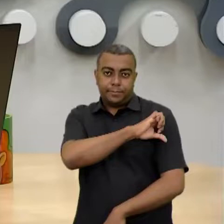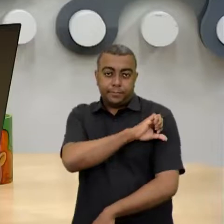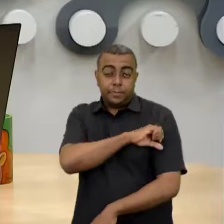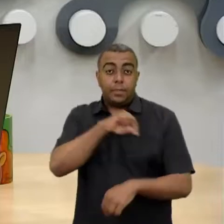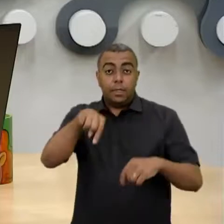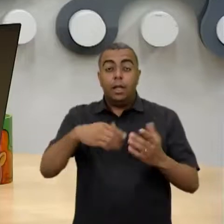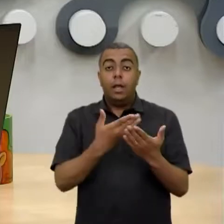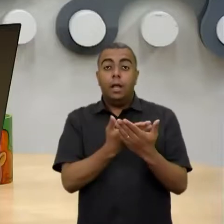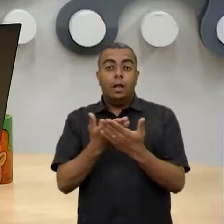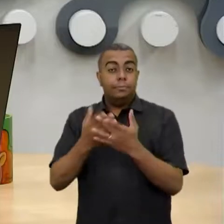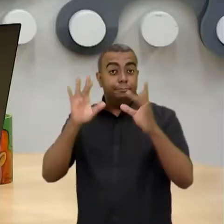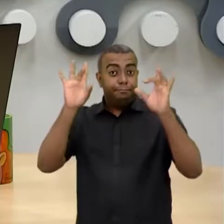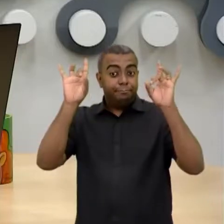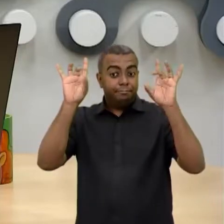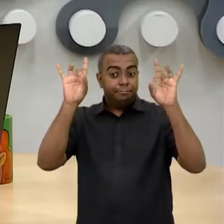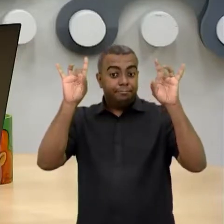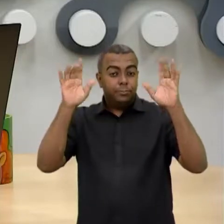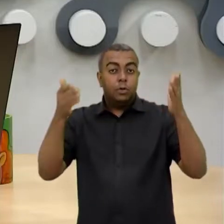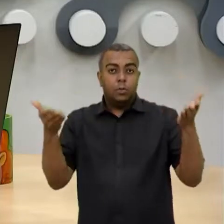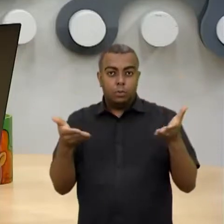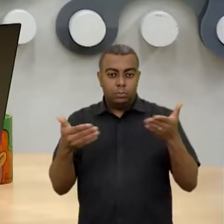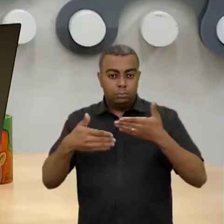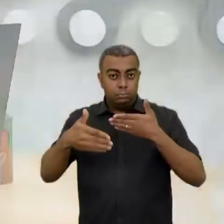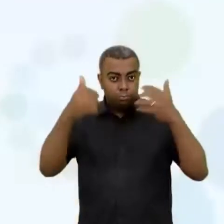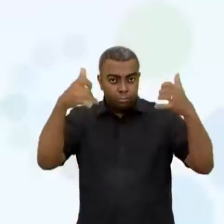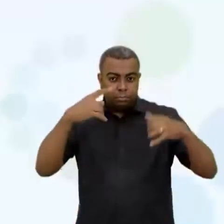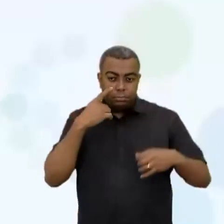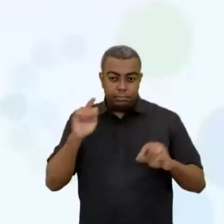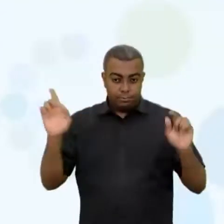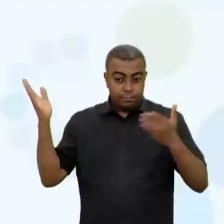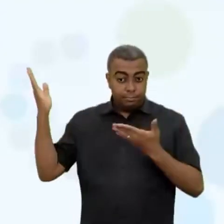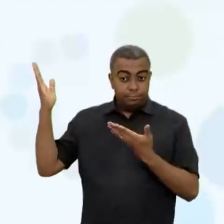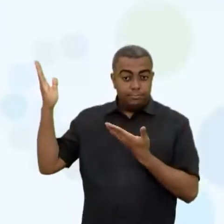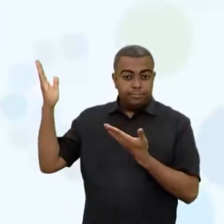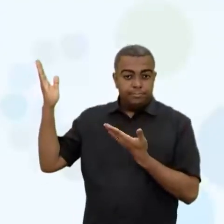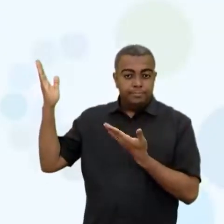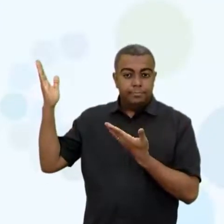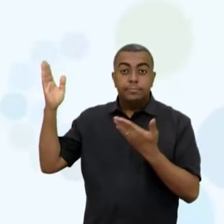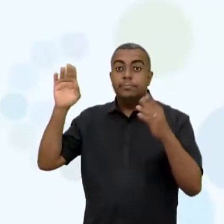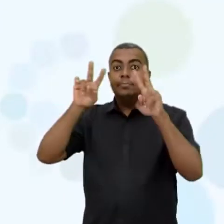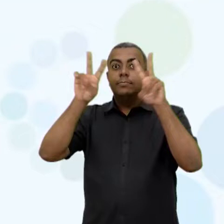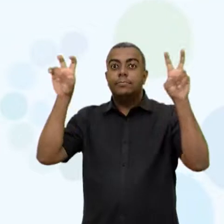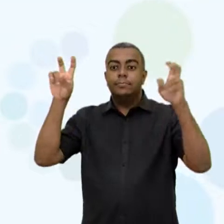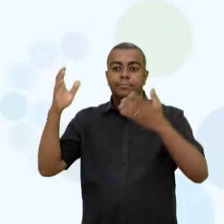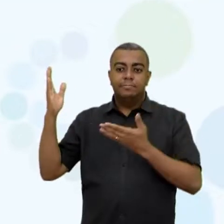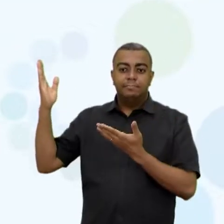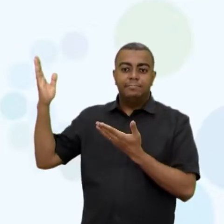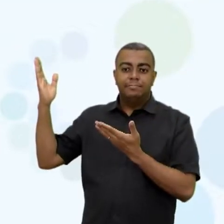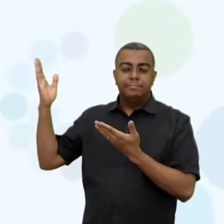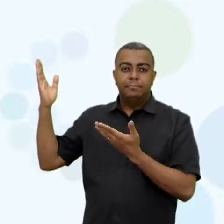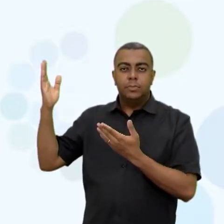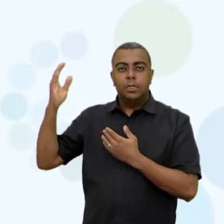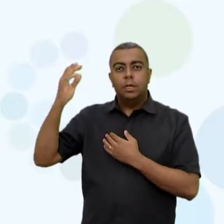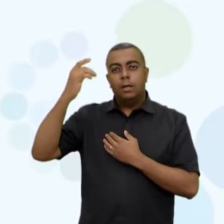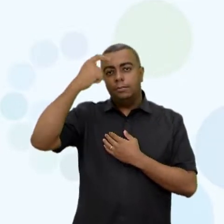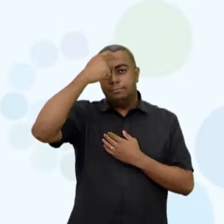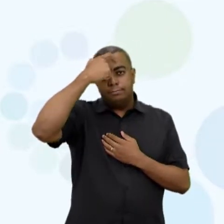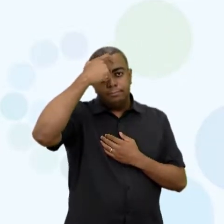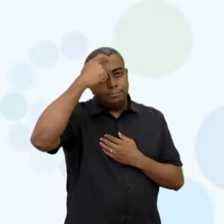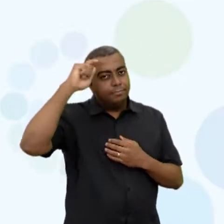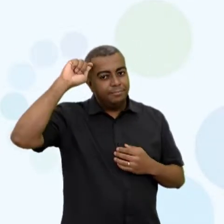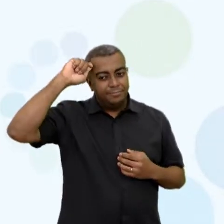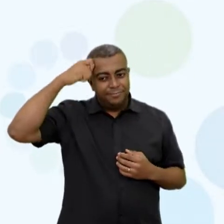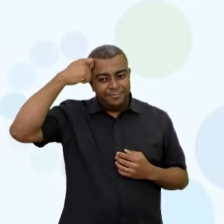muito especial, porque nós vamos tratar, eu vou já até colocar na tela para vocês, dá uma olhadinha aí o tema da aula. Aula especial, consciência